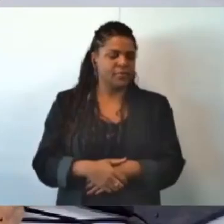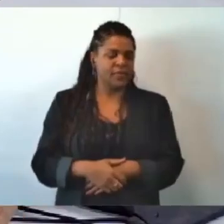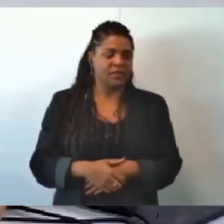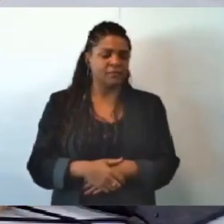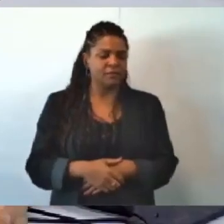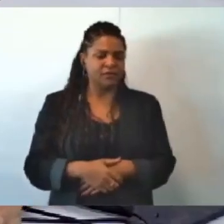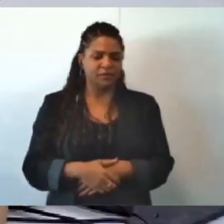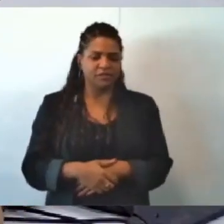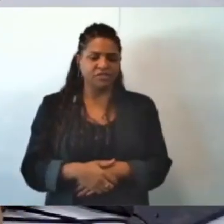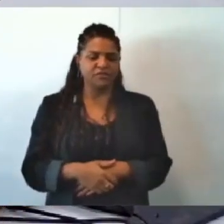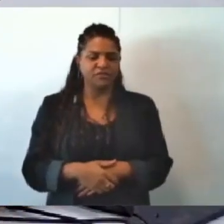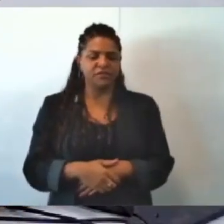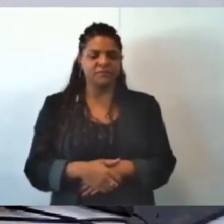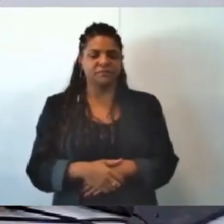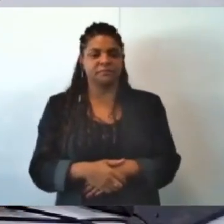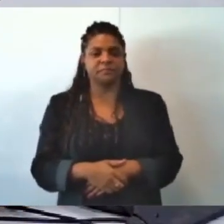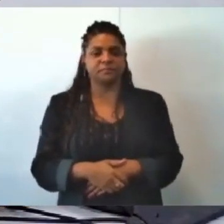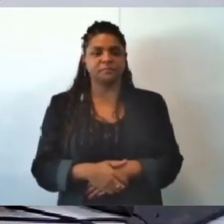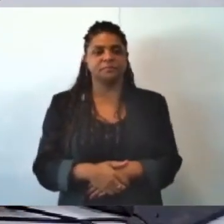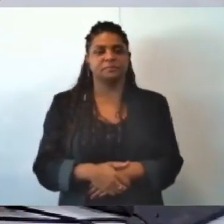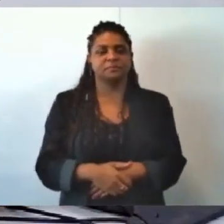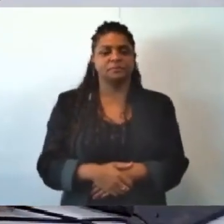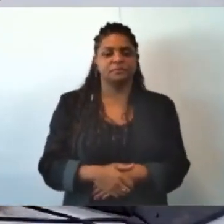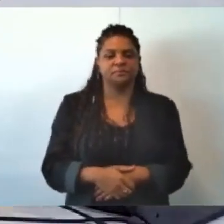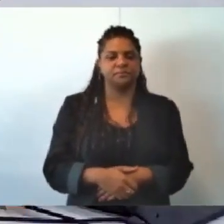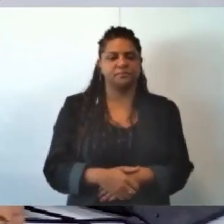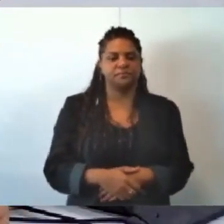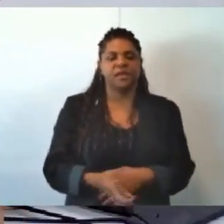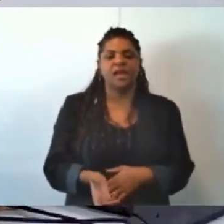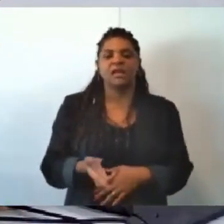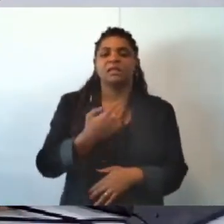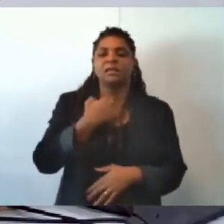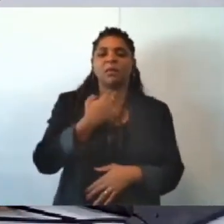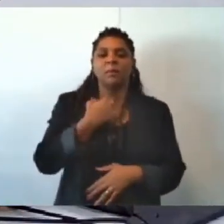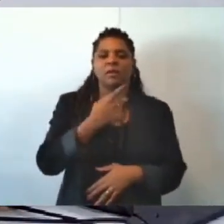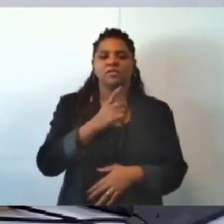posso pôr a gente 24 horas, mas